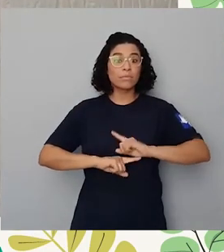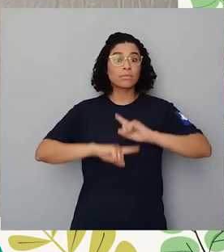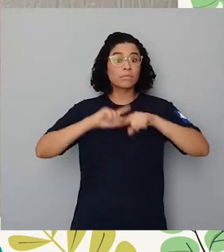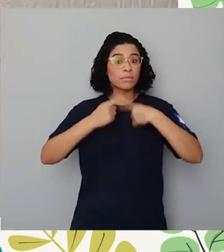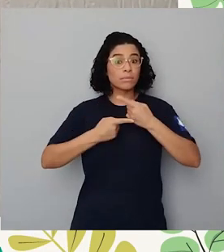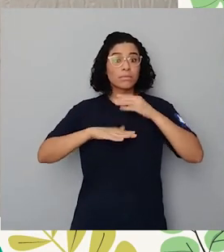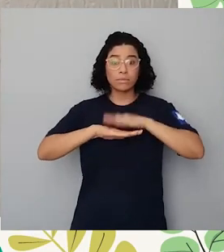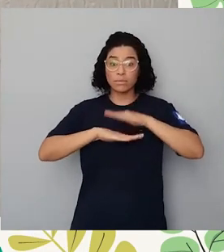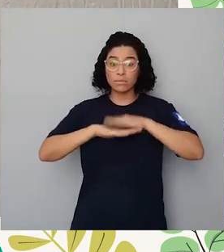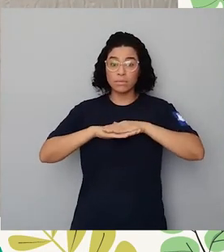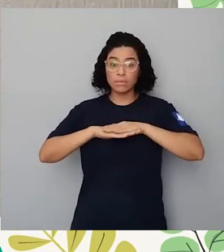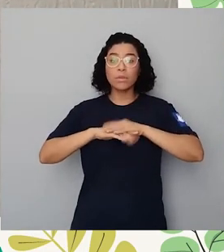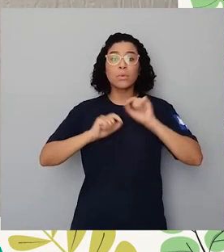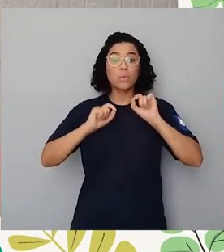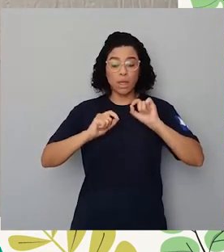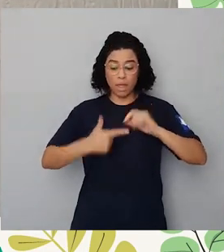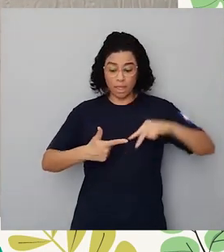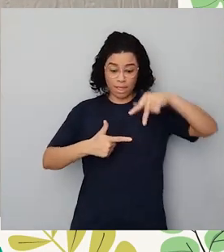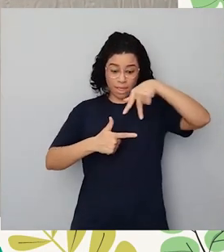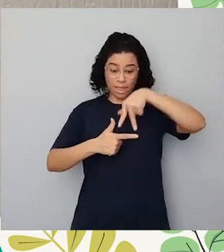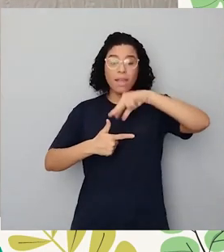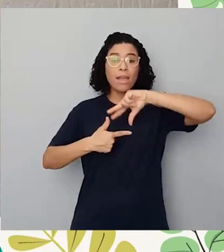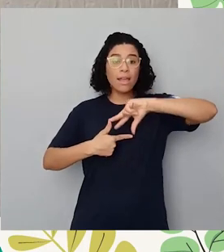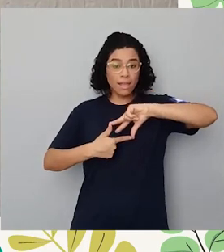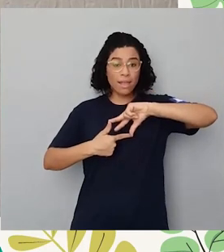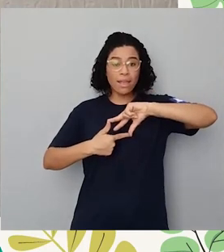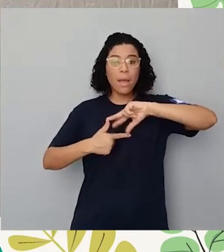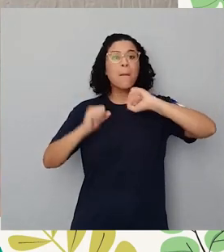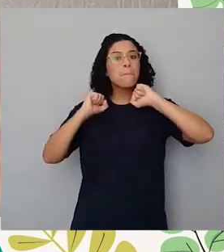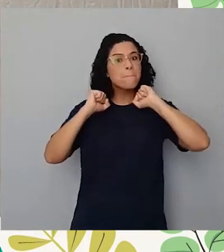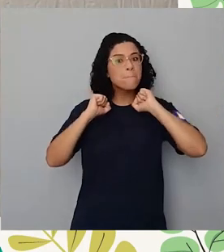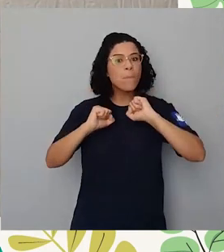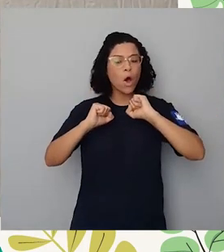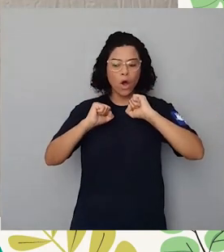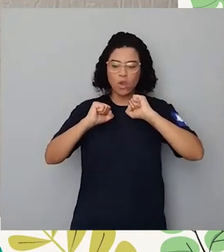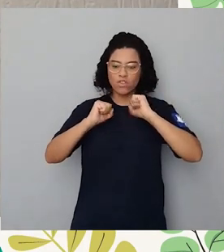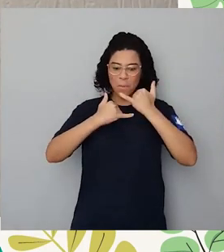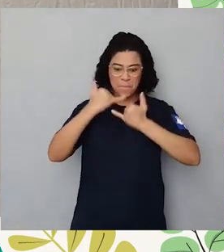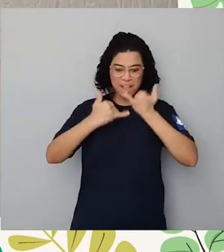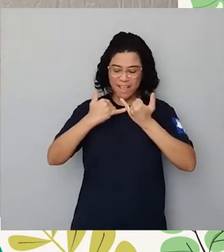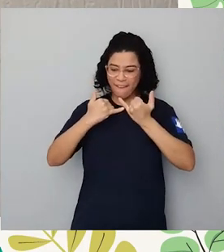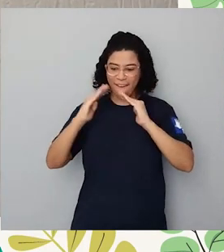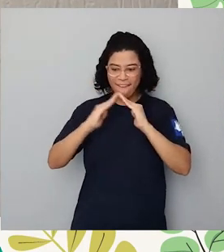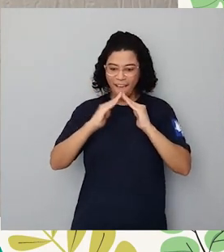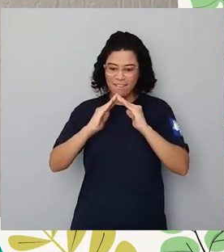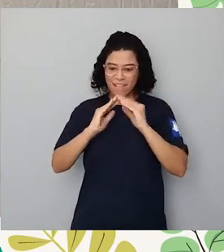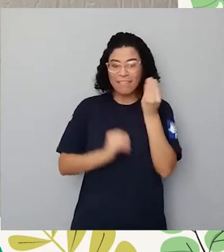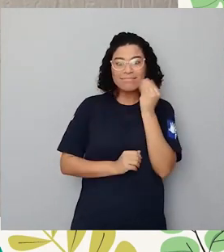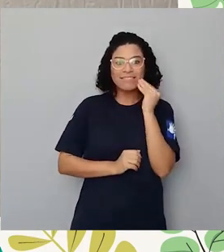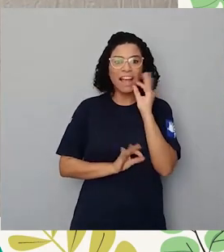que vocês fizerem o tangram, para brincar, a gente pode tentar fazer alguns tipos de casa, já que a gente está falando sobre isso,